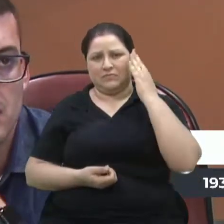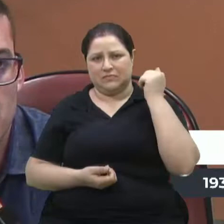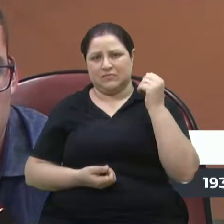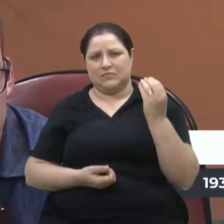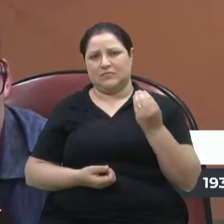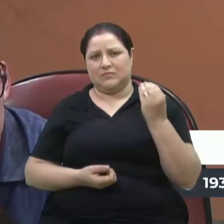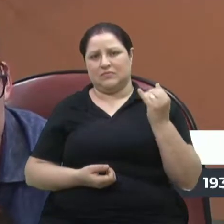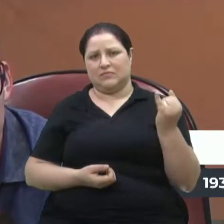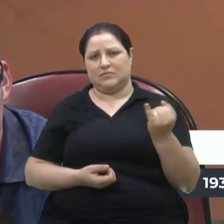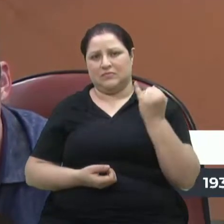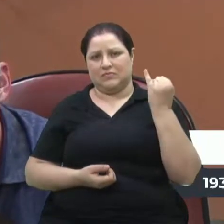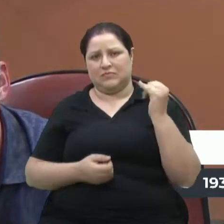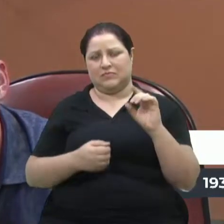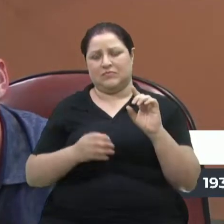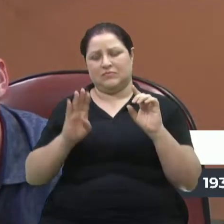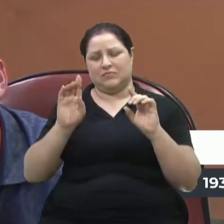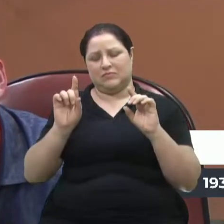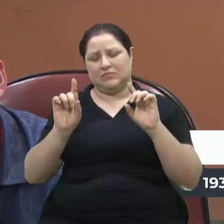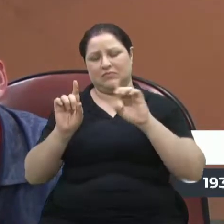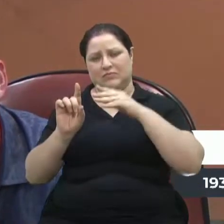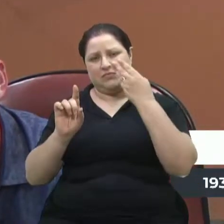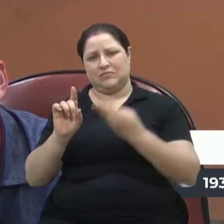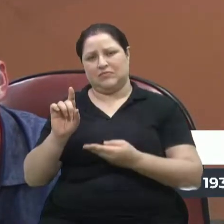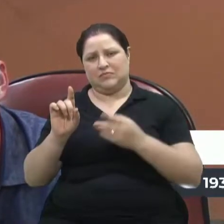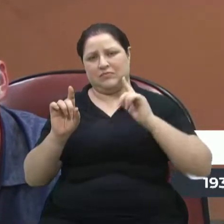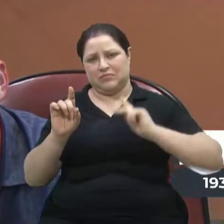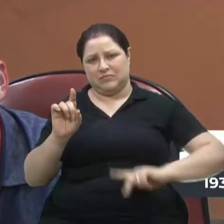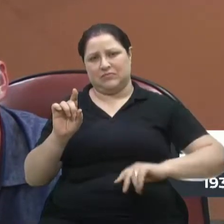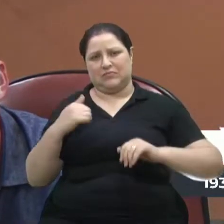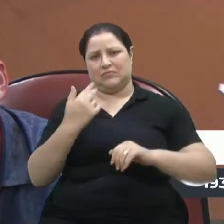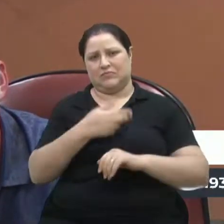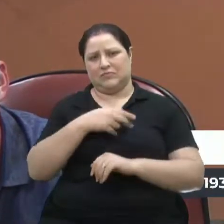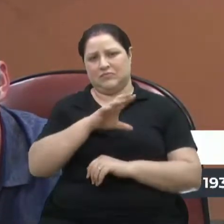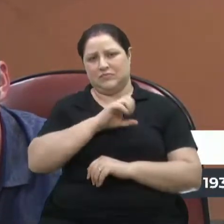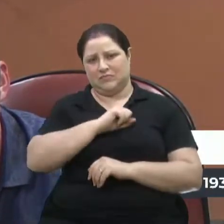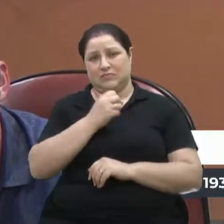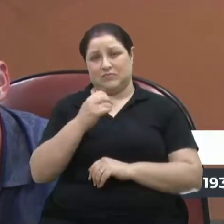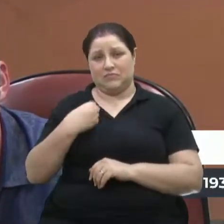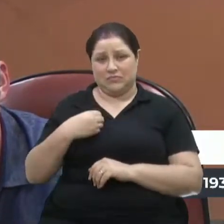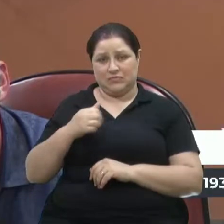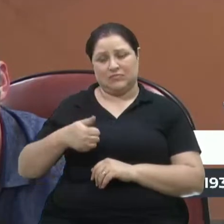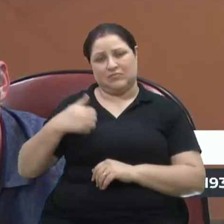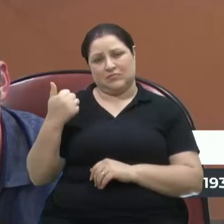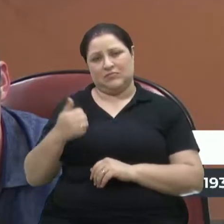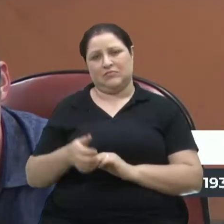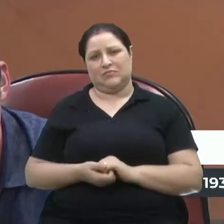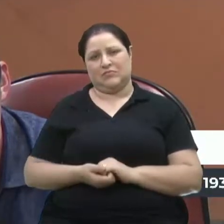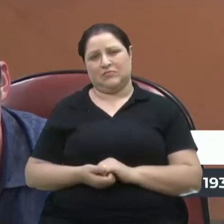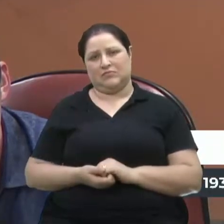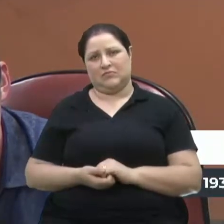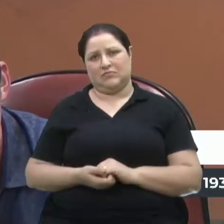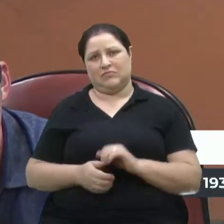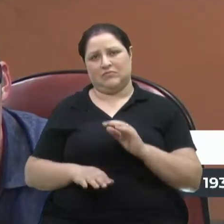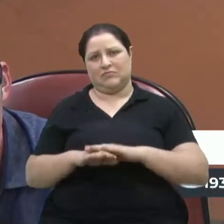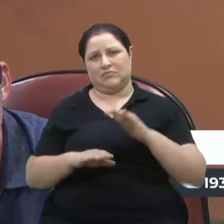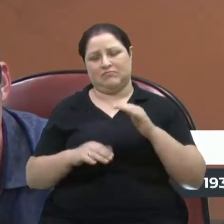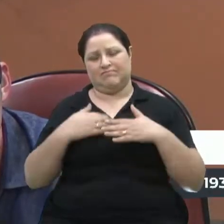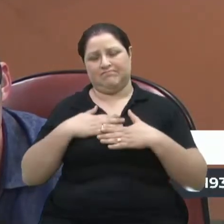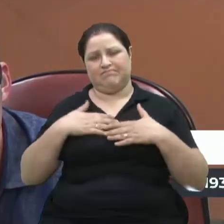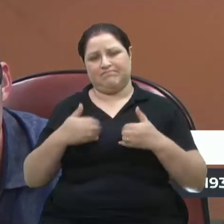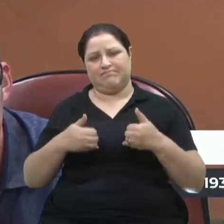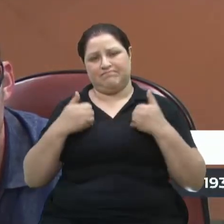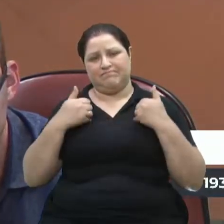importante a gente poder homenagear as pessoas que assim amamos e gostamos. Se fosse em vida, muito melhor, muito mais, né, gratificante,